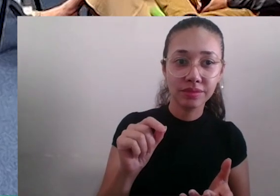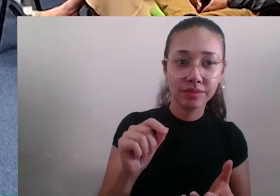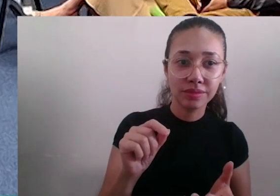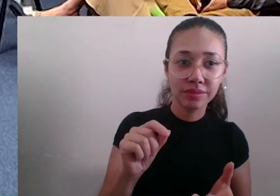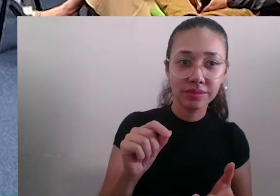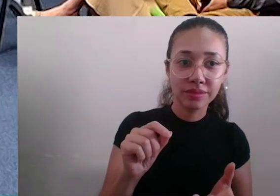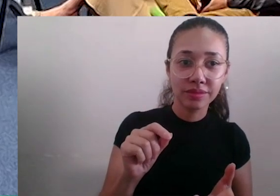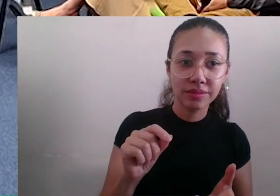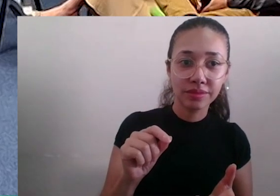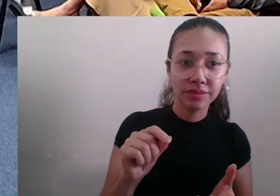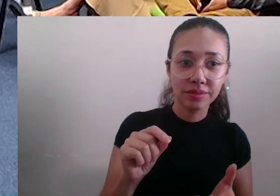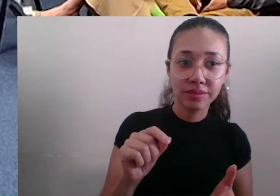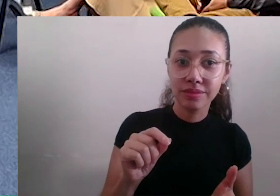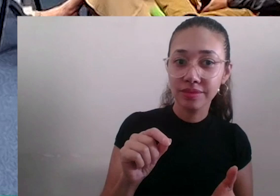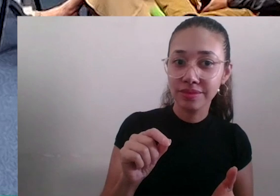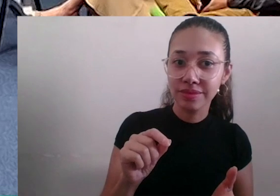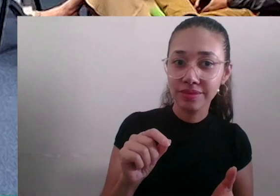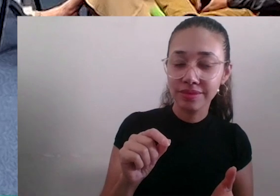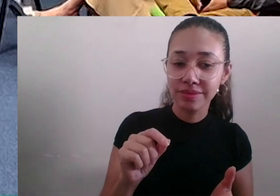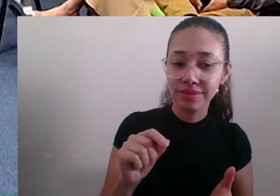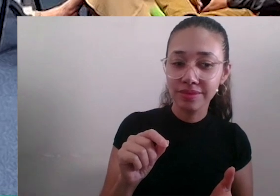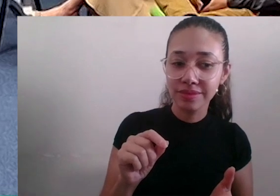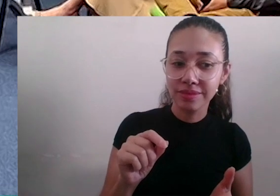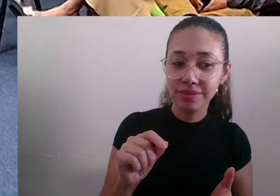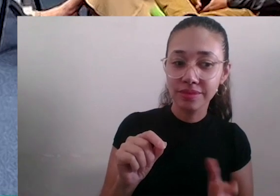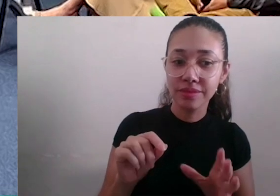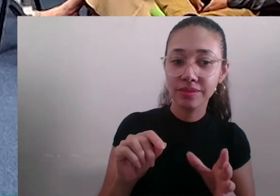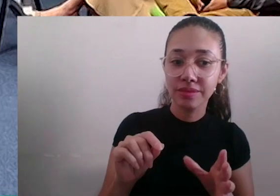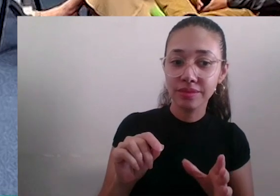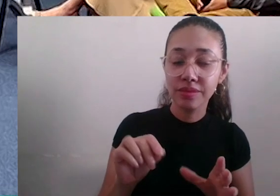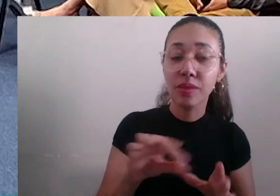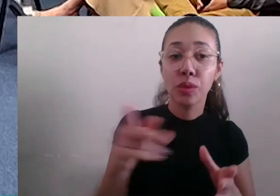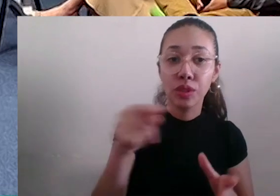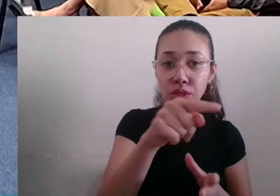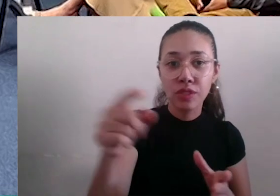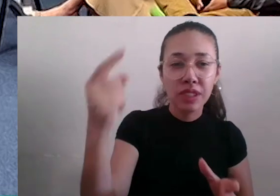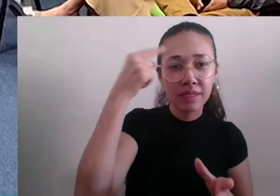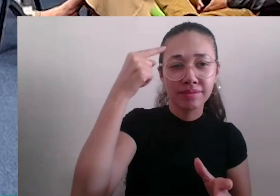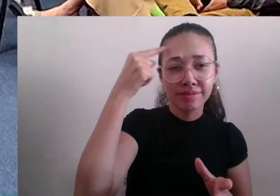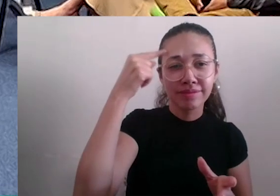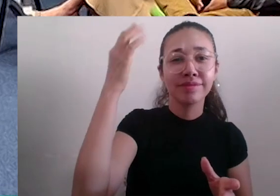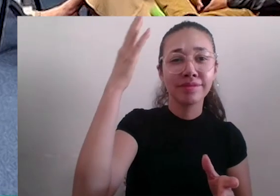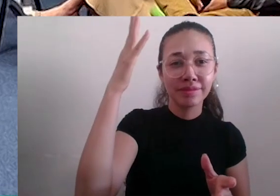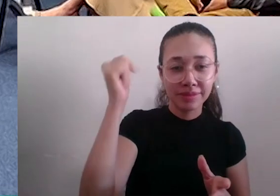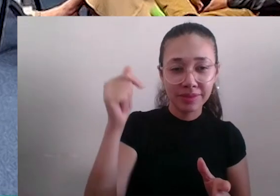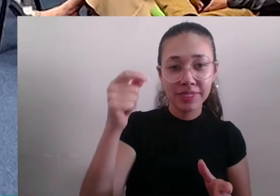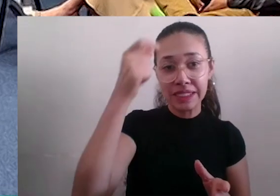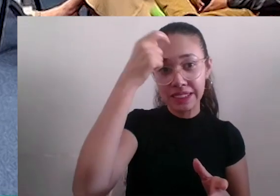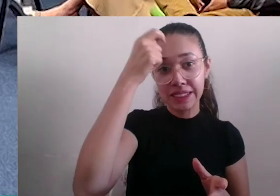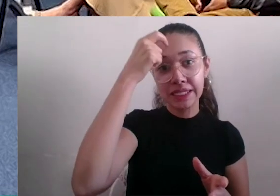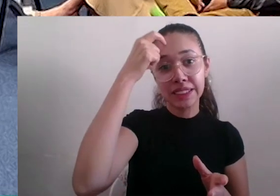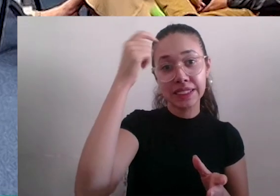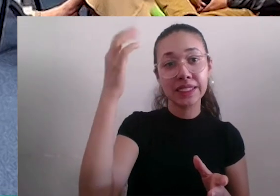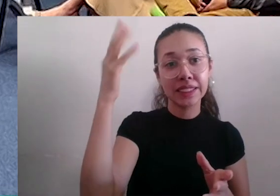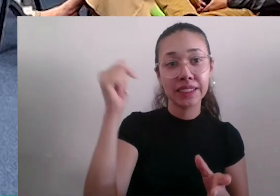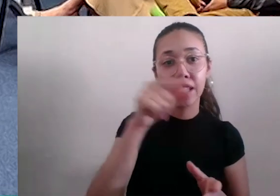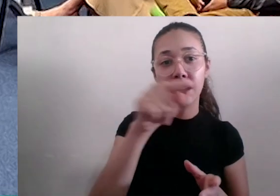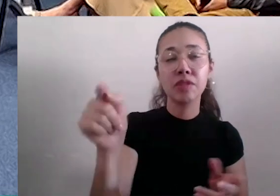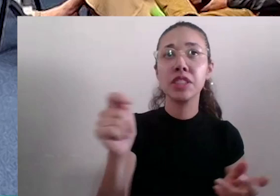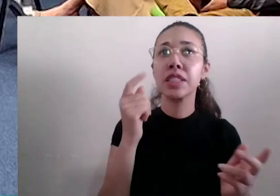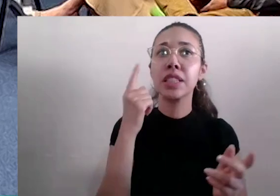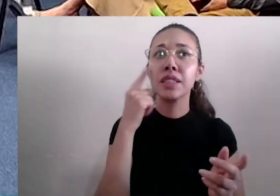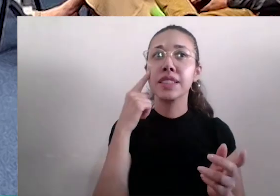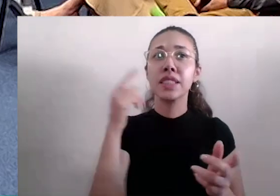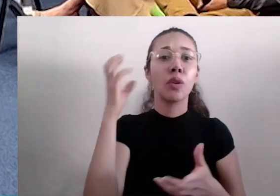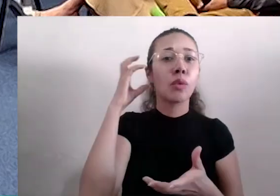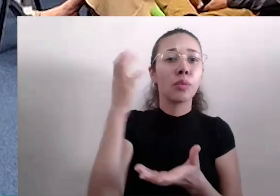eh o quanto vocês são conscientes disso e vocês lidam com essa possibilidade você eh